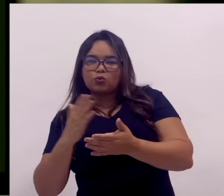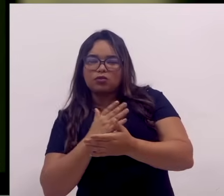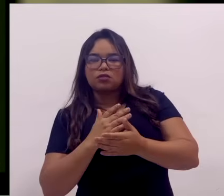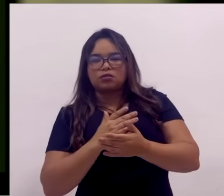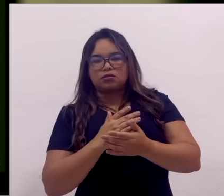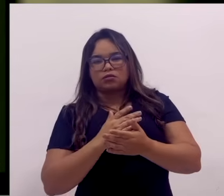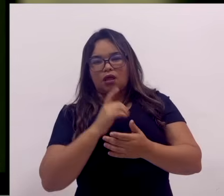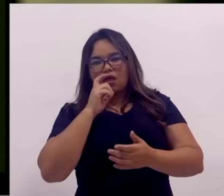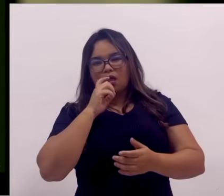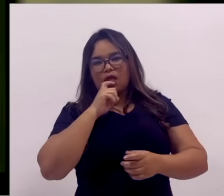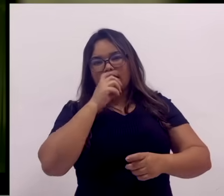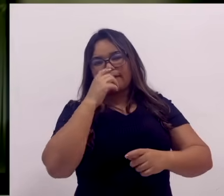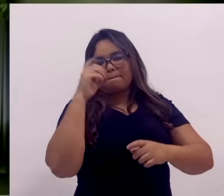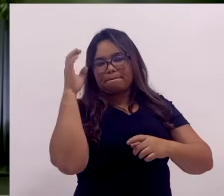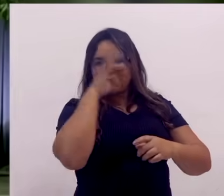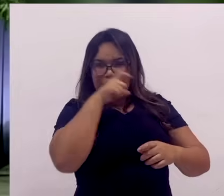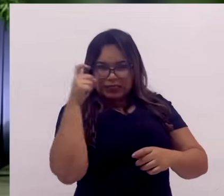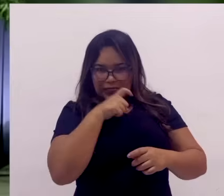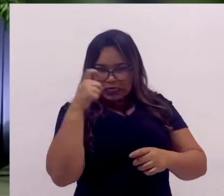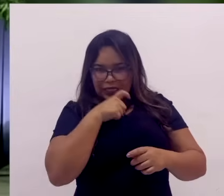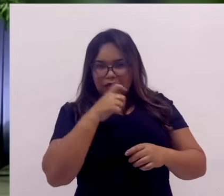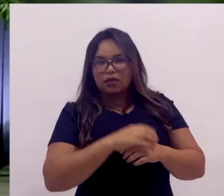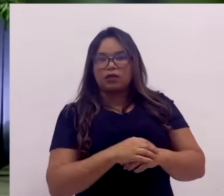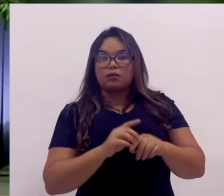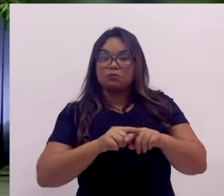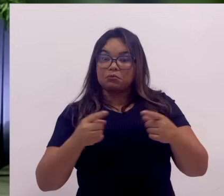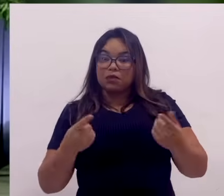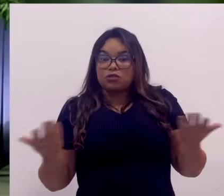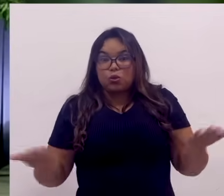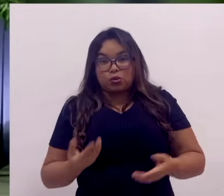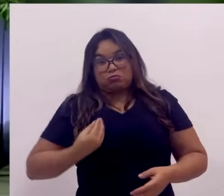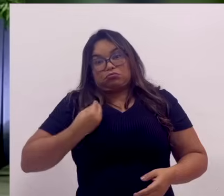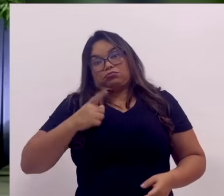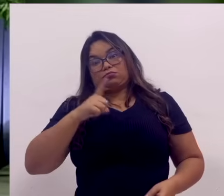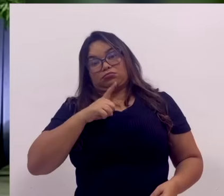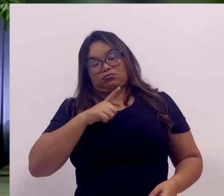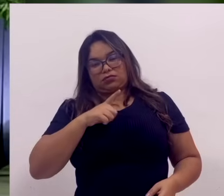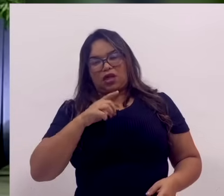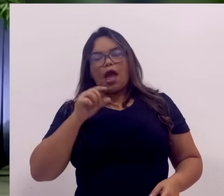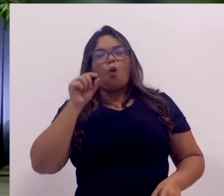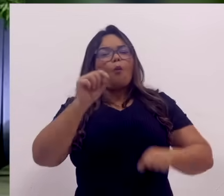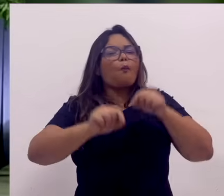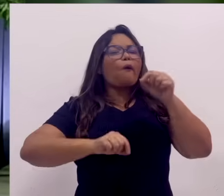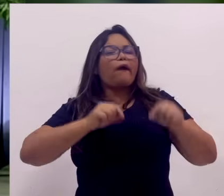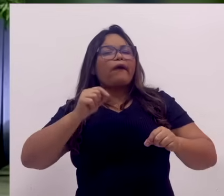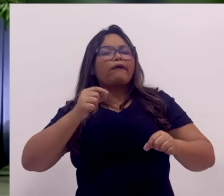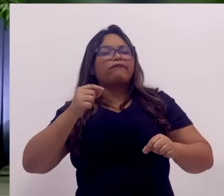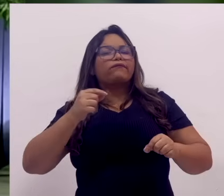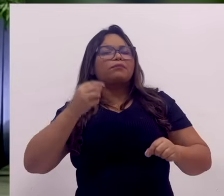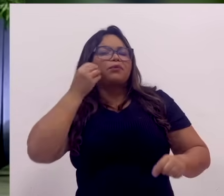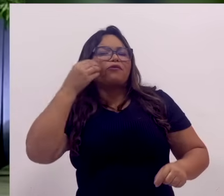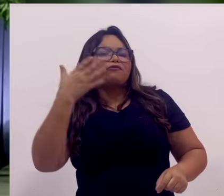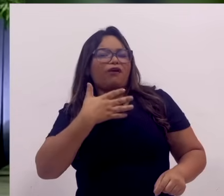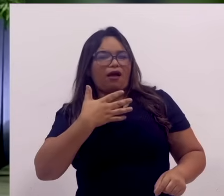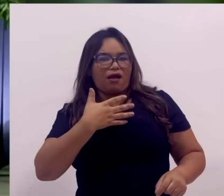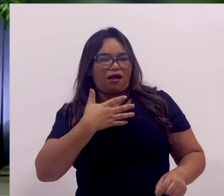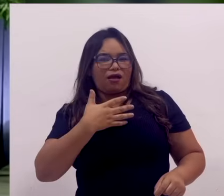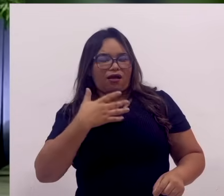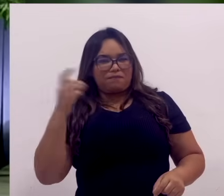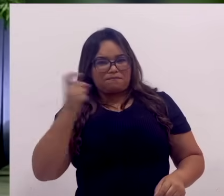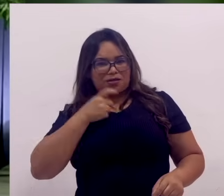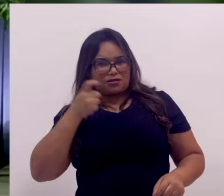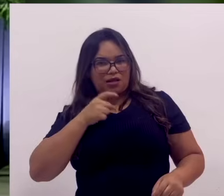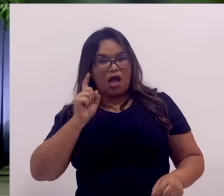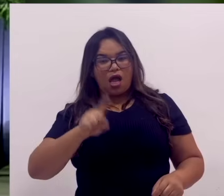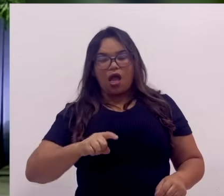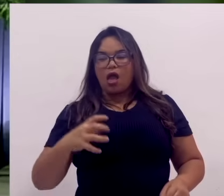Qual é o parâmetro para se encontrarem os mentirosos? Os sentimentos? Ou deve haver algo mais objetivo para distinguir? Certo